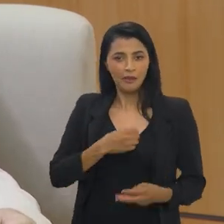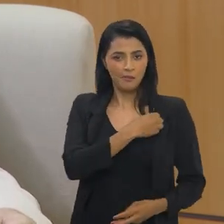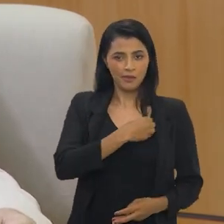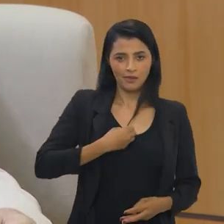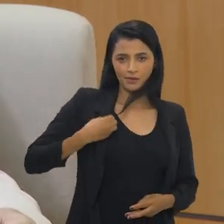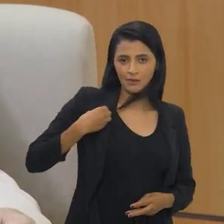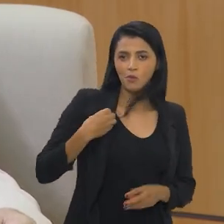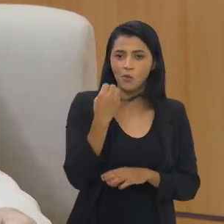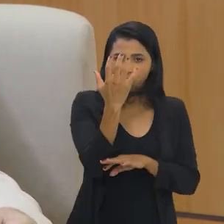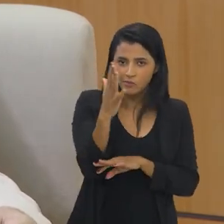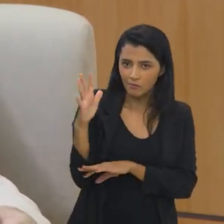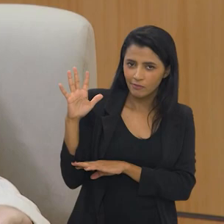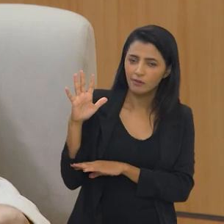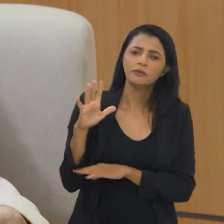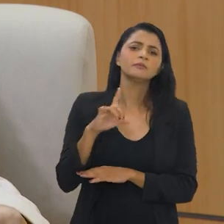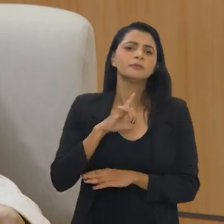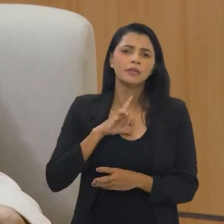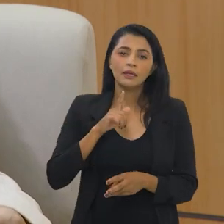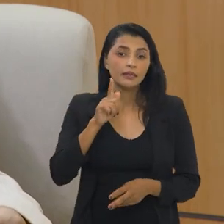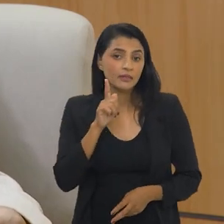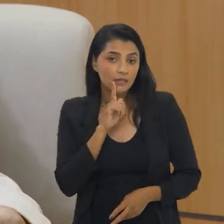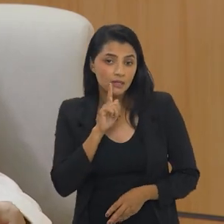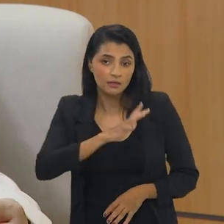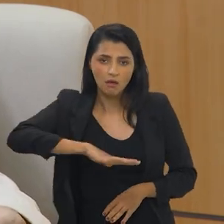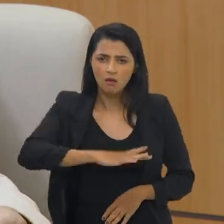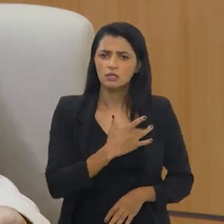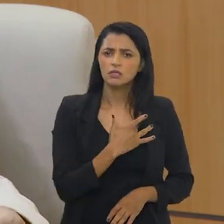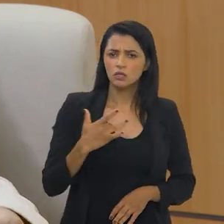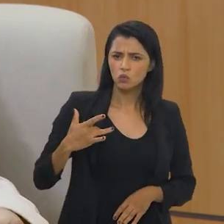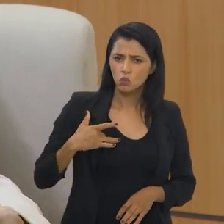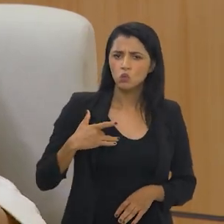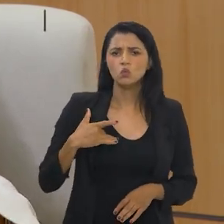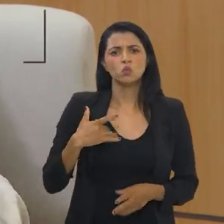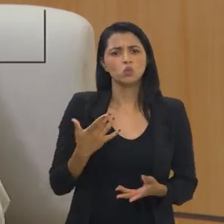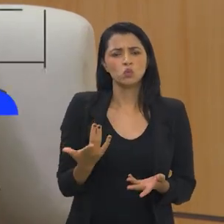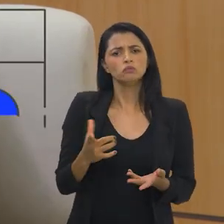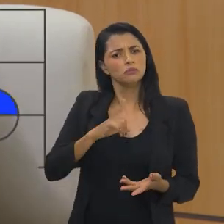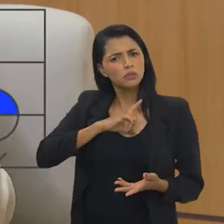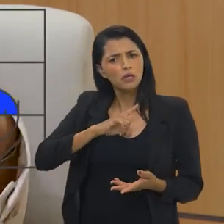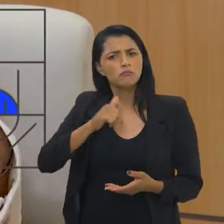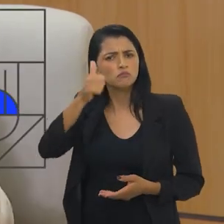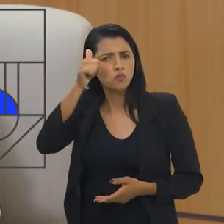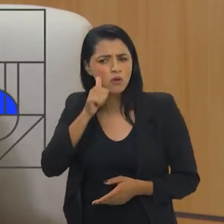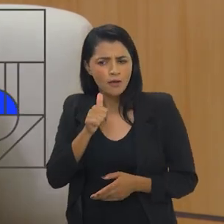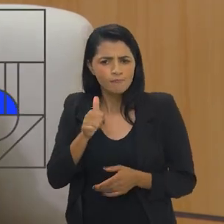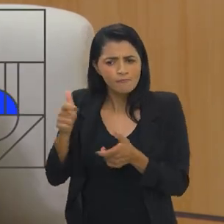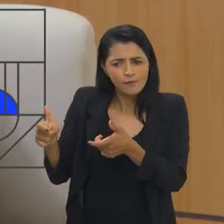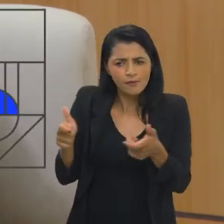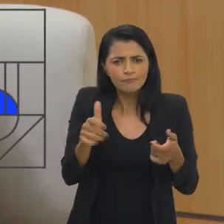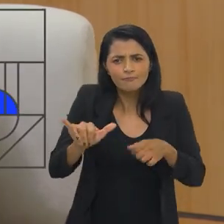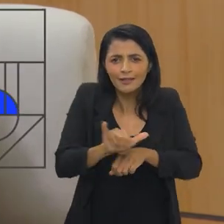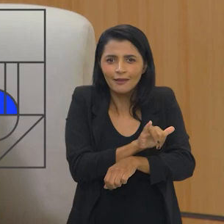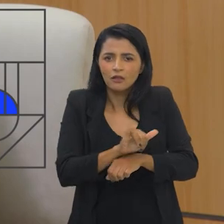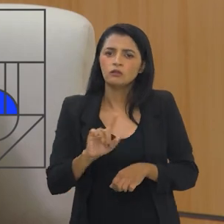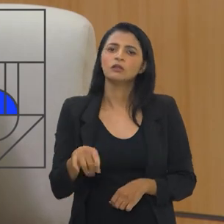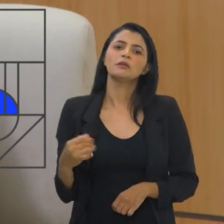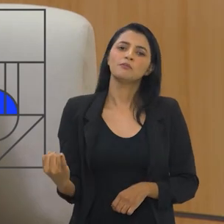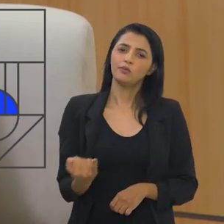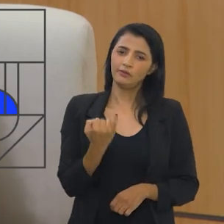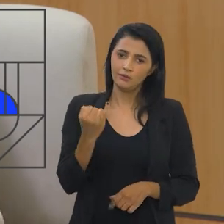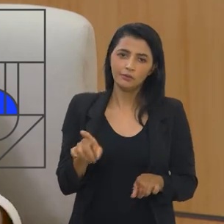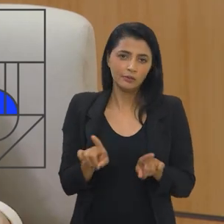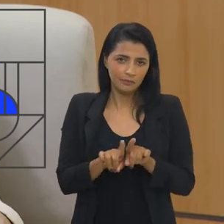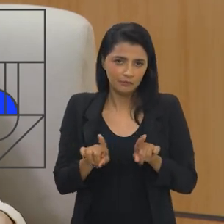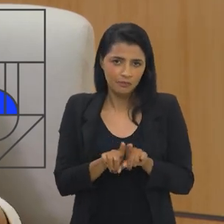a Marina Silva no meio ambiente né Anísia na saúde então nós temos mulheres em lugares estratégicos e